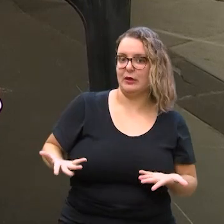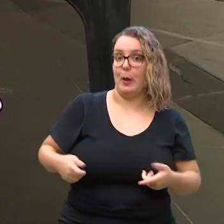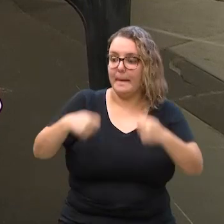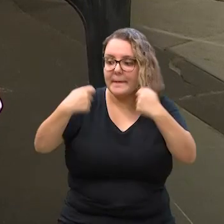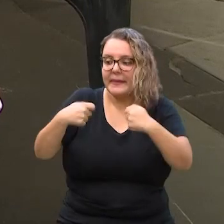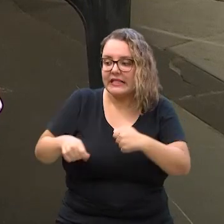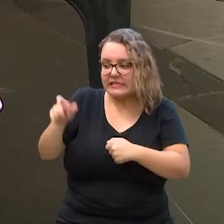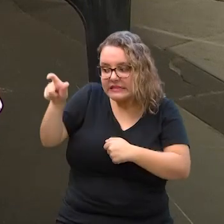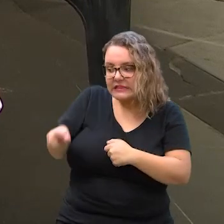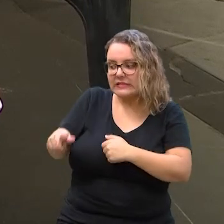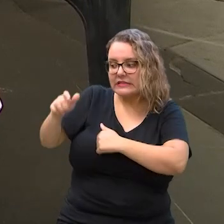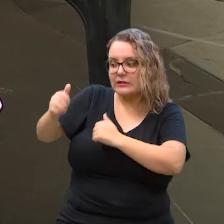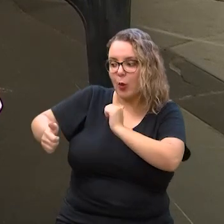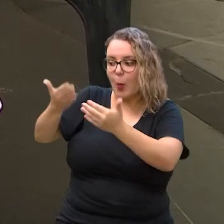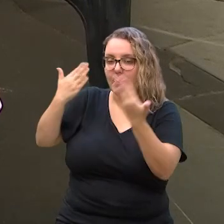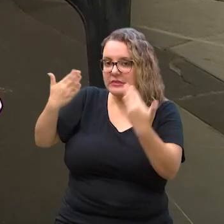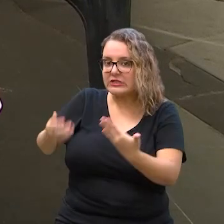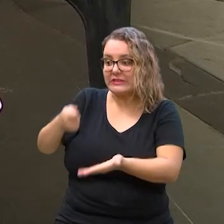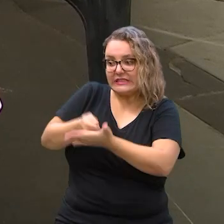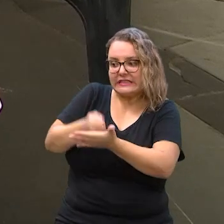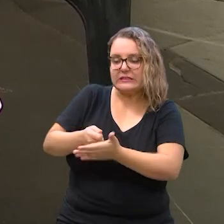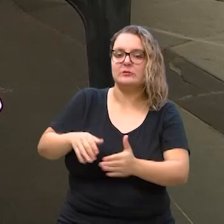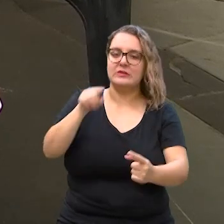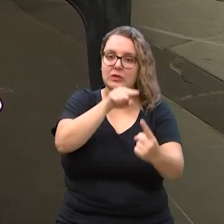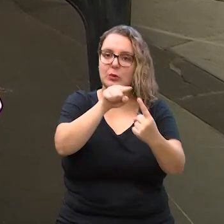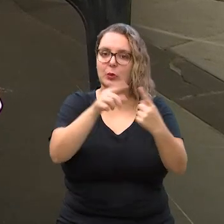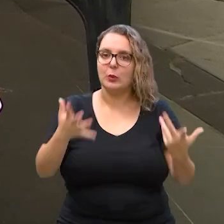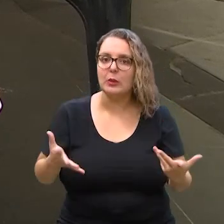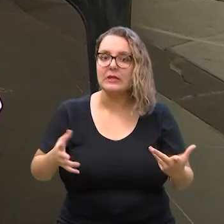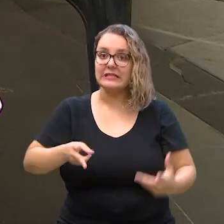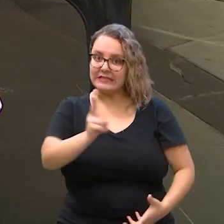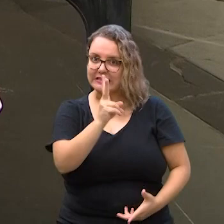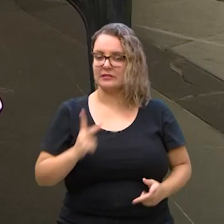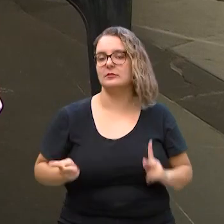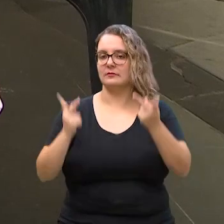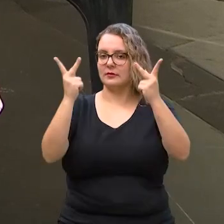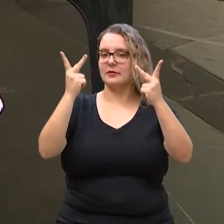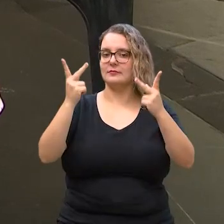fazer o atleta render o máximo para chegar? O objetivo é sempre a vitória?